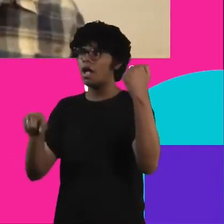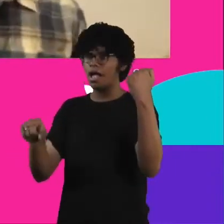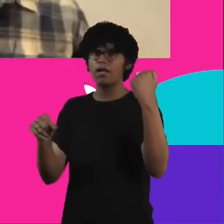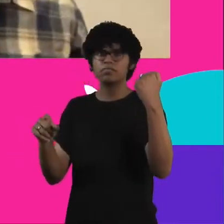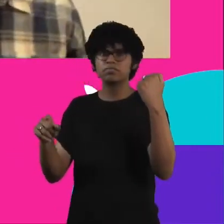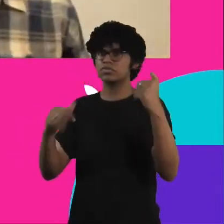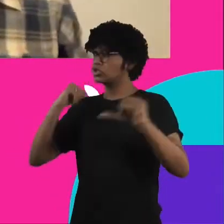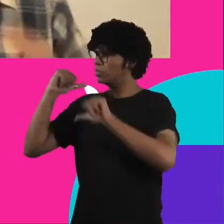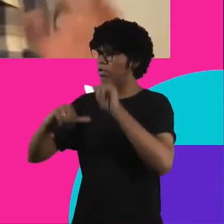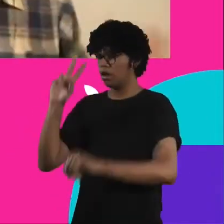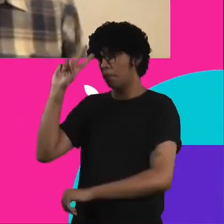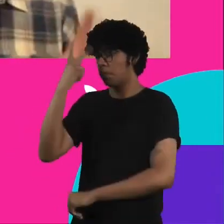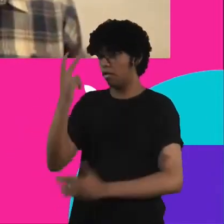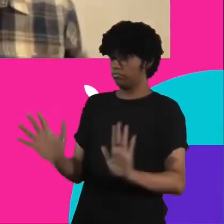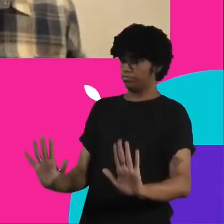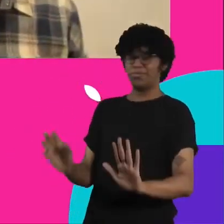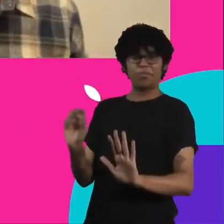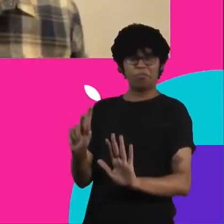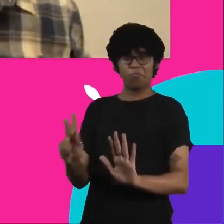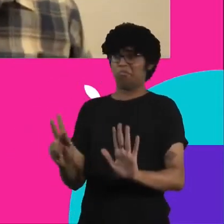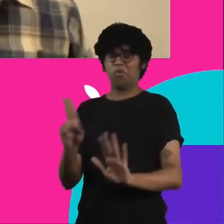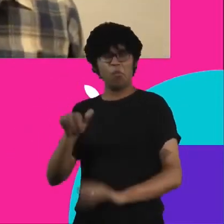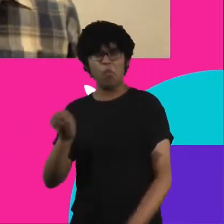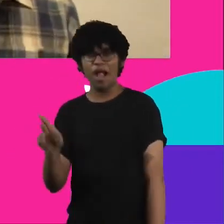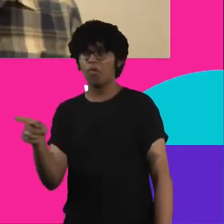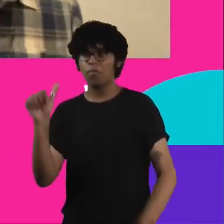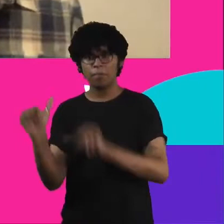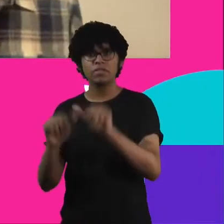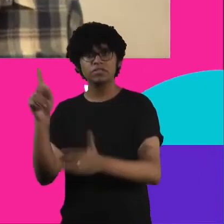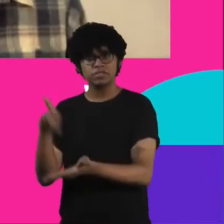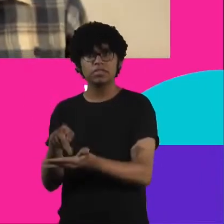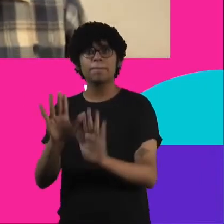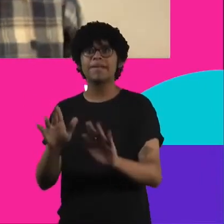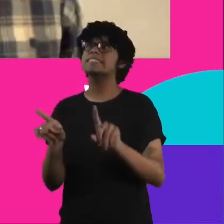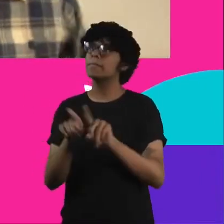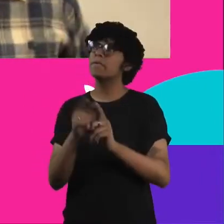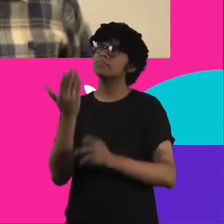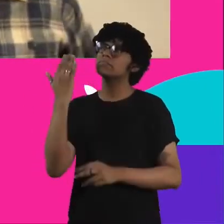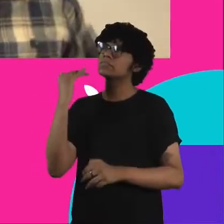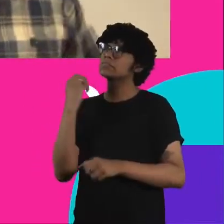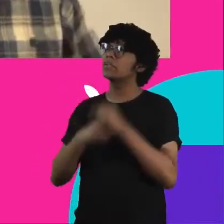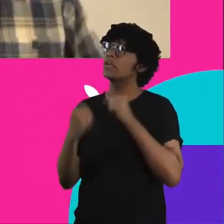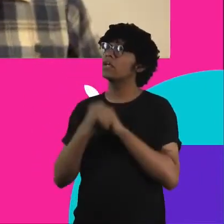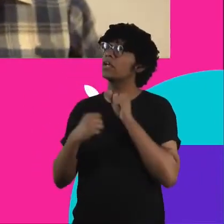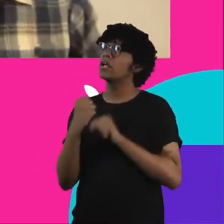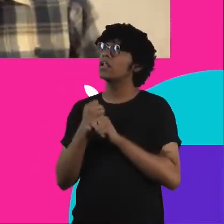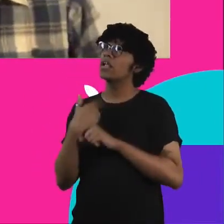eles se davam conta de que tinham tanto poder ao criarem isso. E aí eu lembro que anos mais